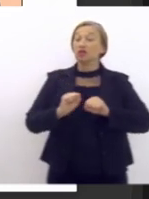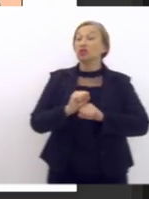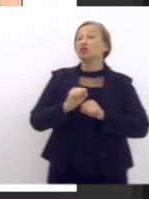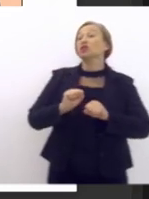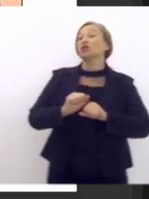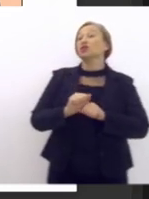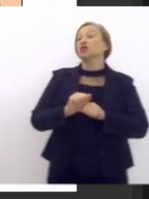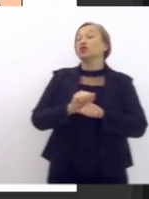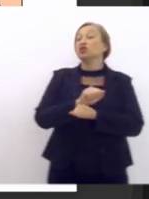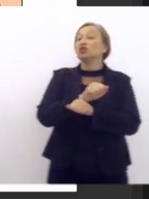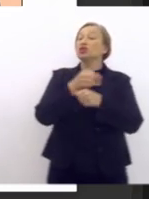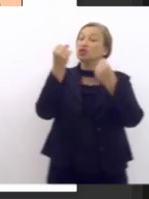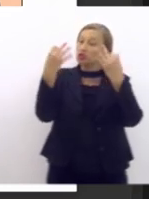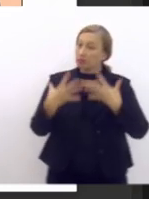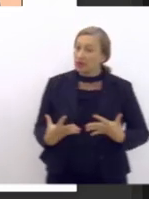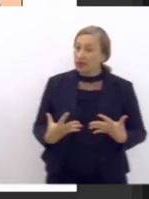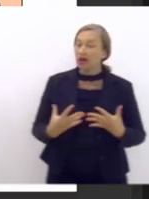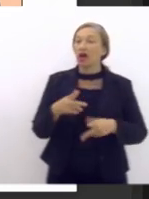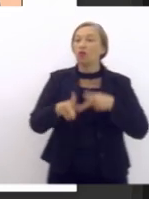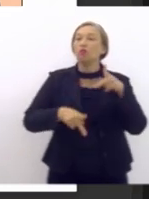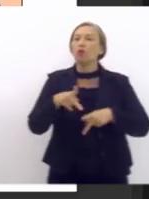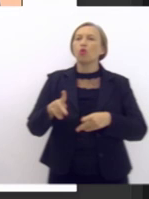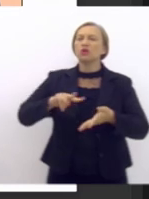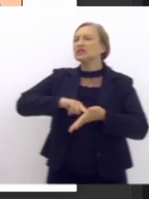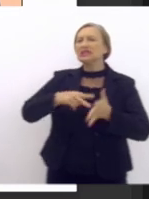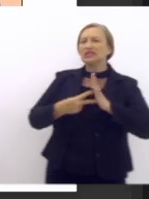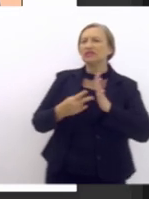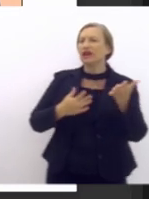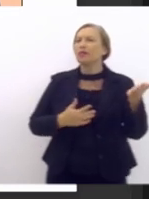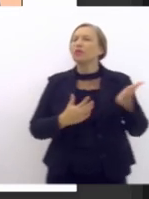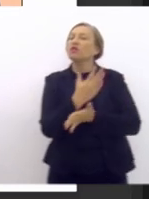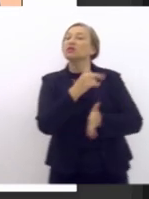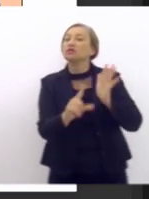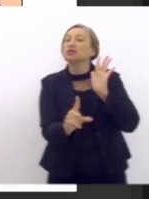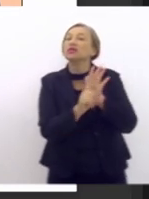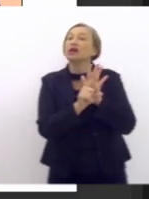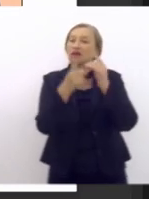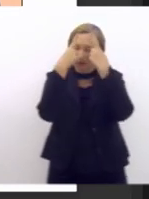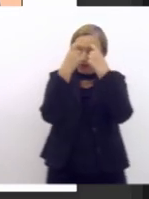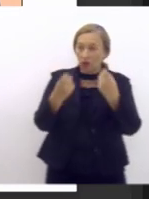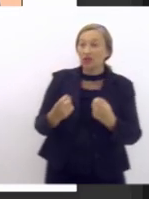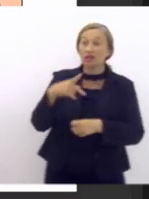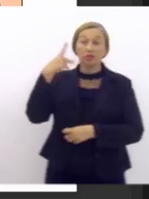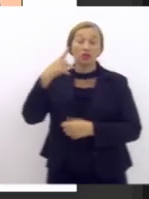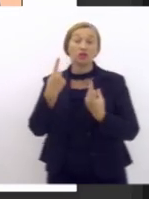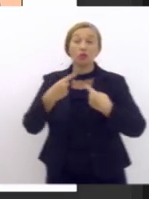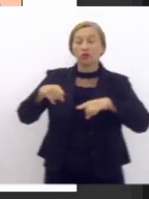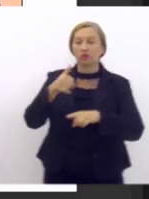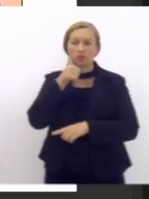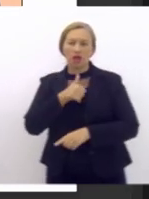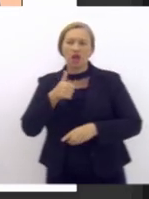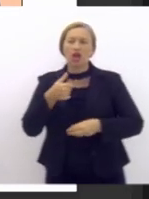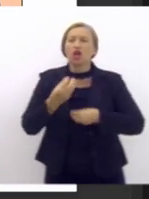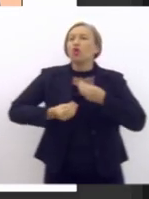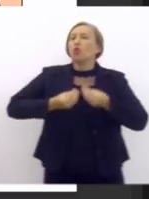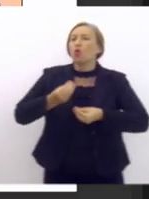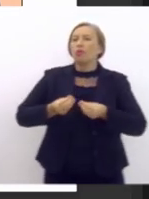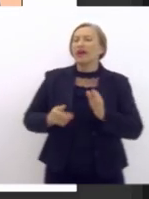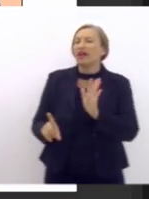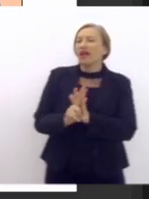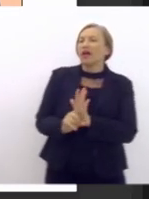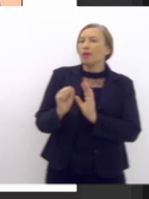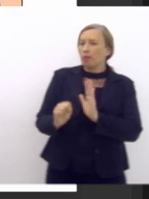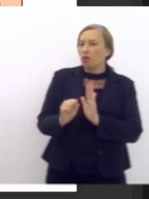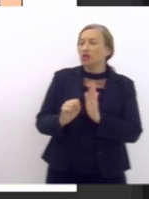a população sobre o que significava a aprovação dessa lei de violência política contra a mulher e de que maneira aquela lei poderia